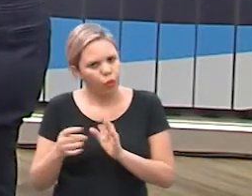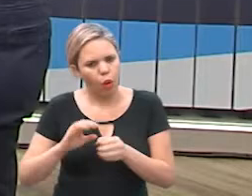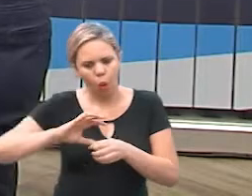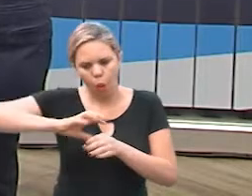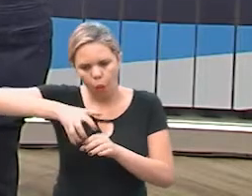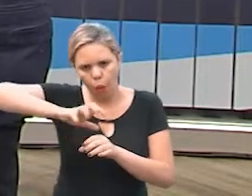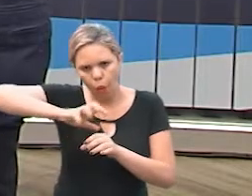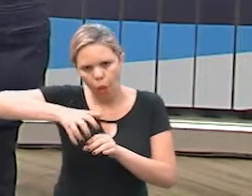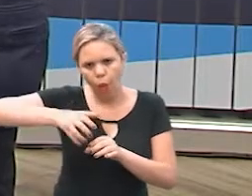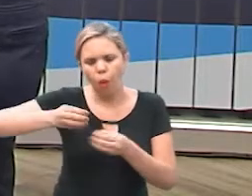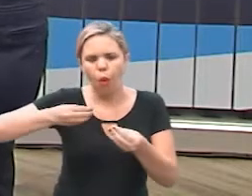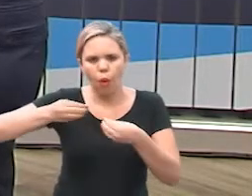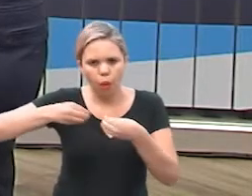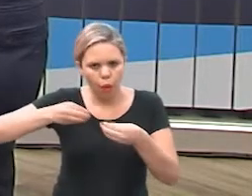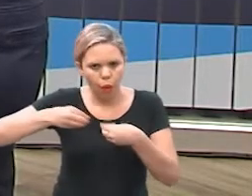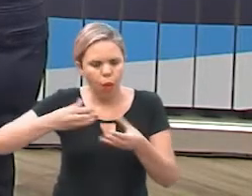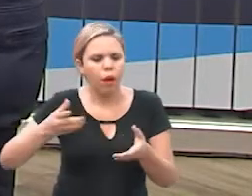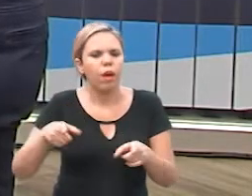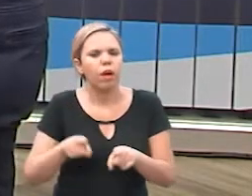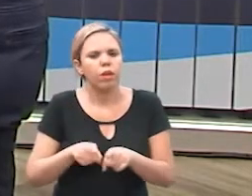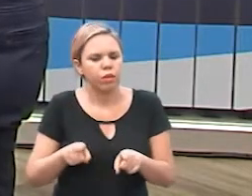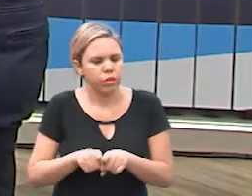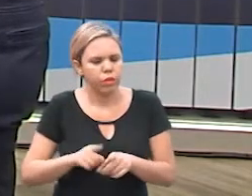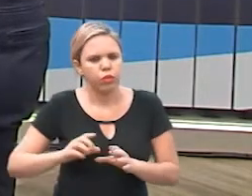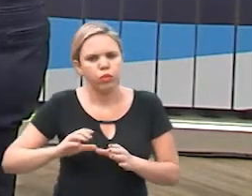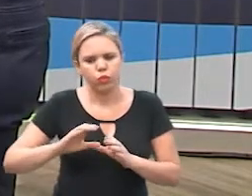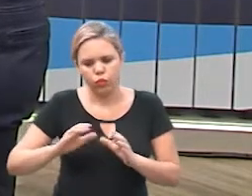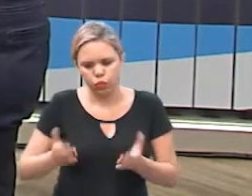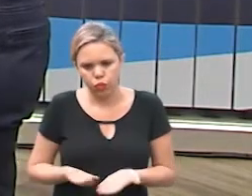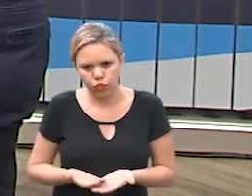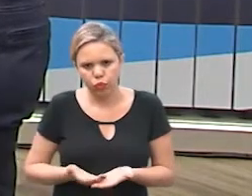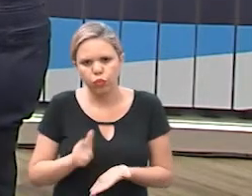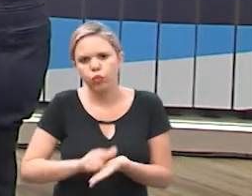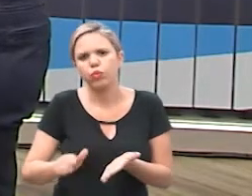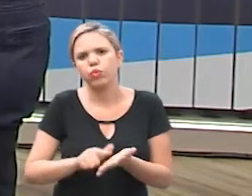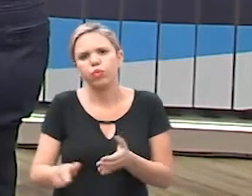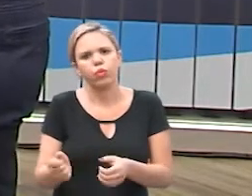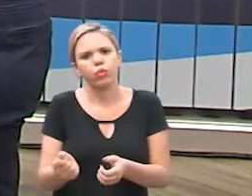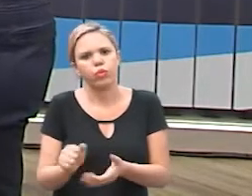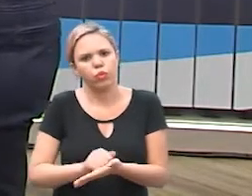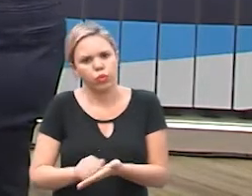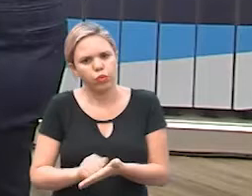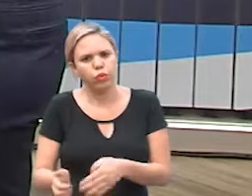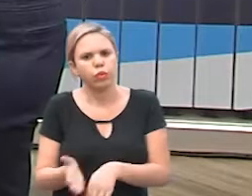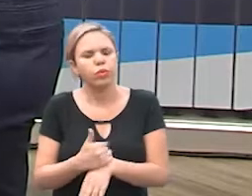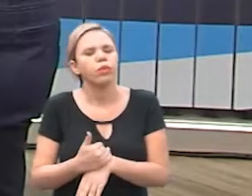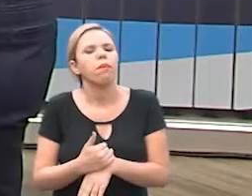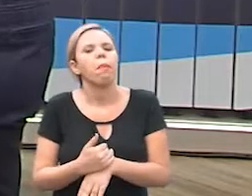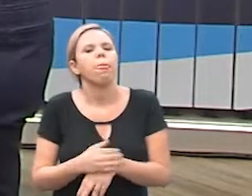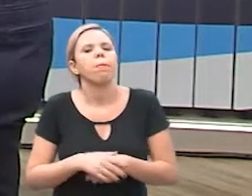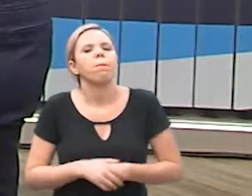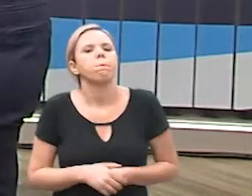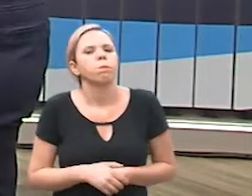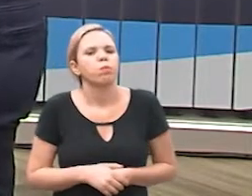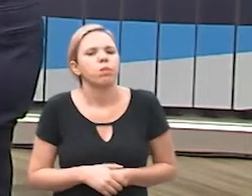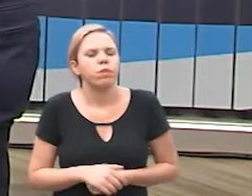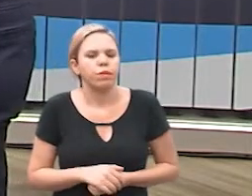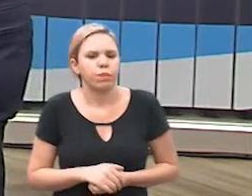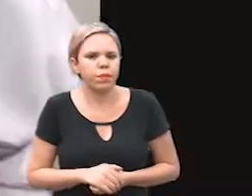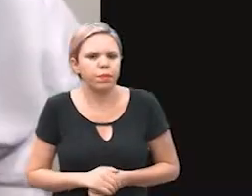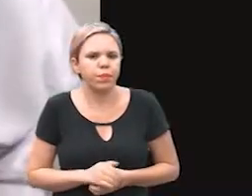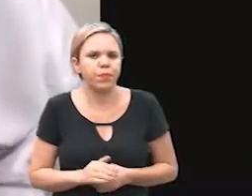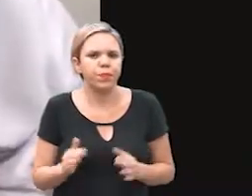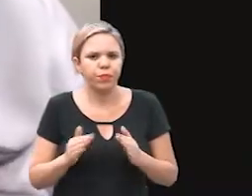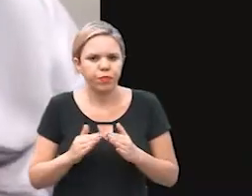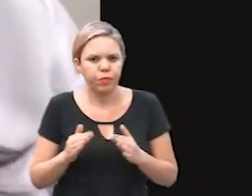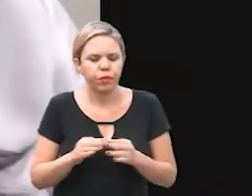tampa plástica e esse frasco ele tem que ter sido esterilizado. Como é que faz isso? Ela tiver na